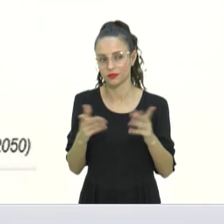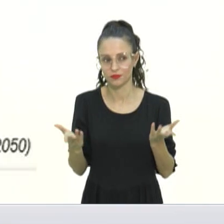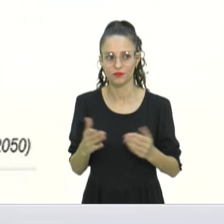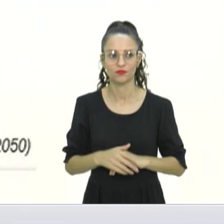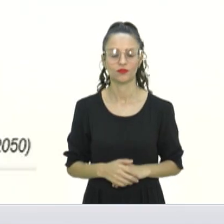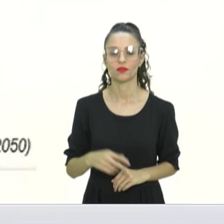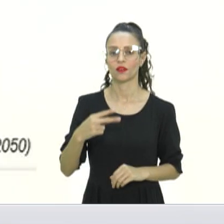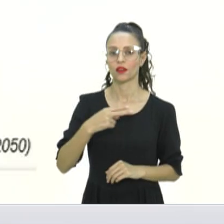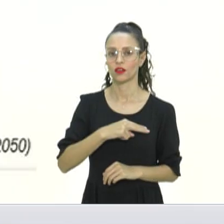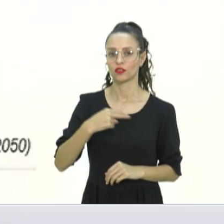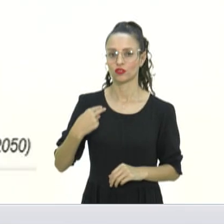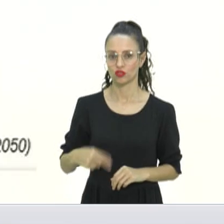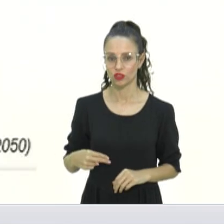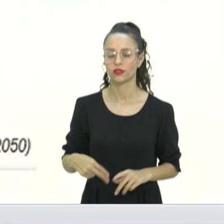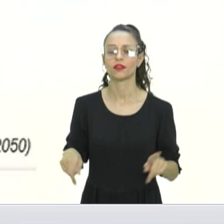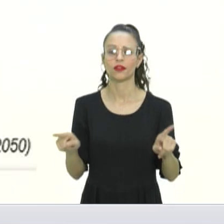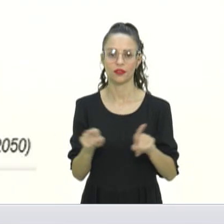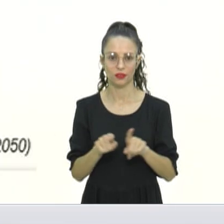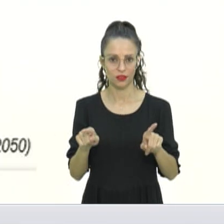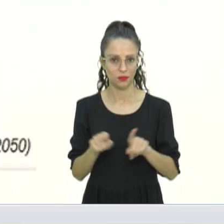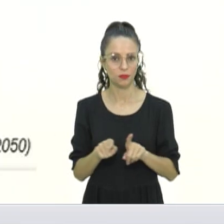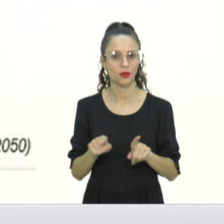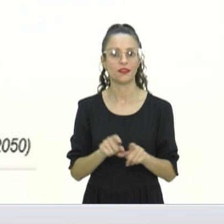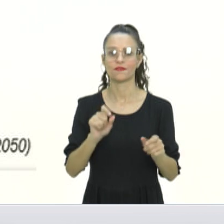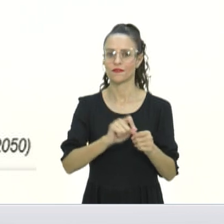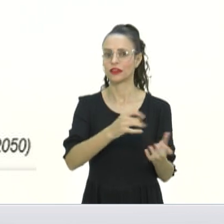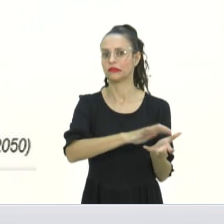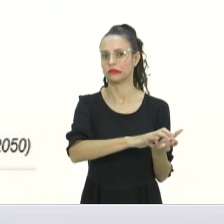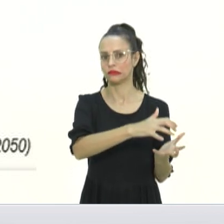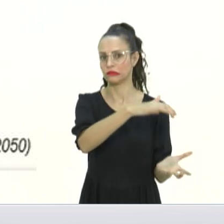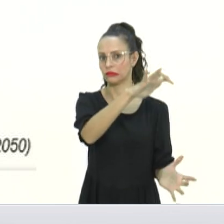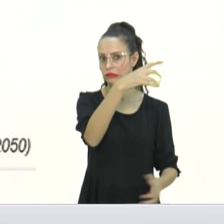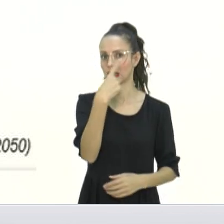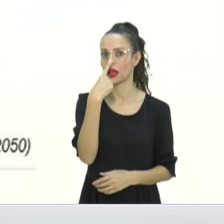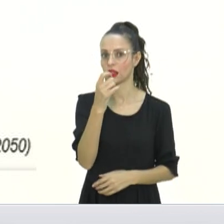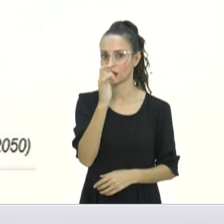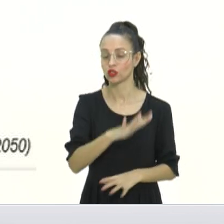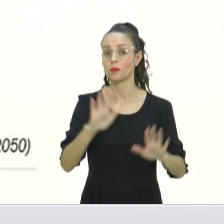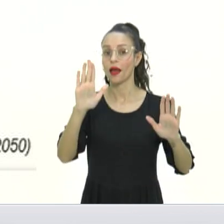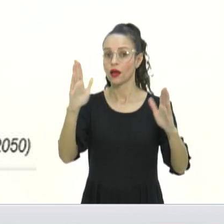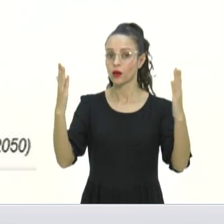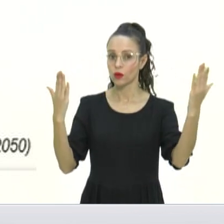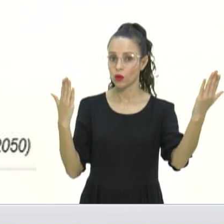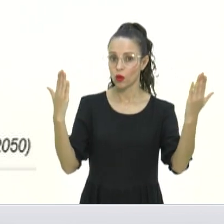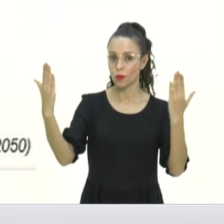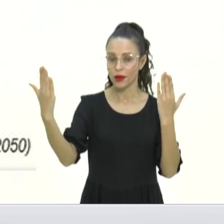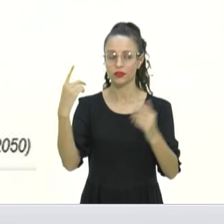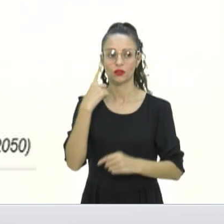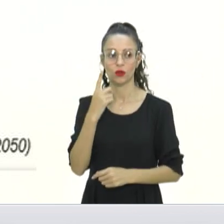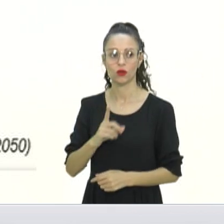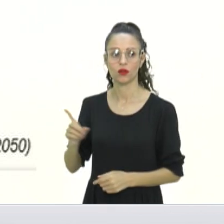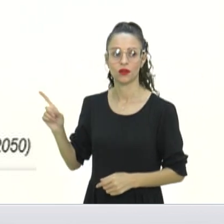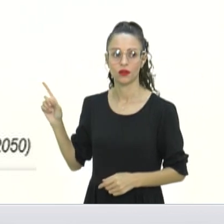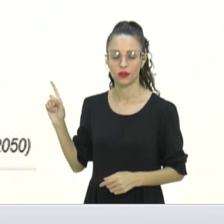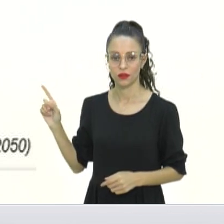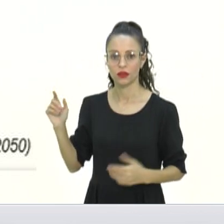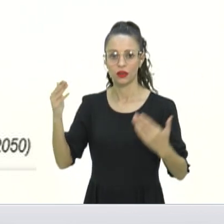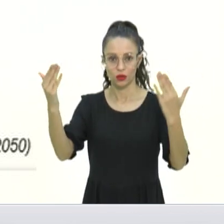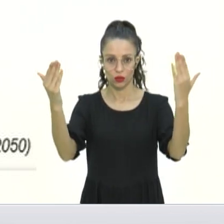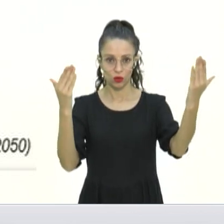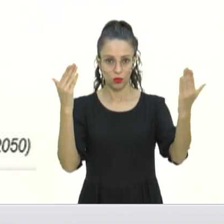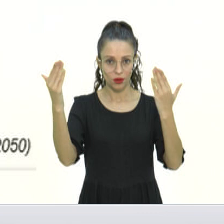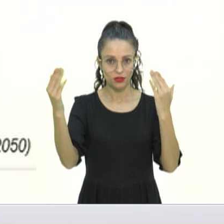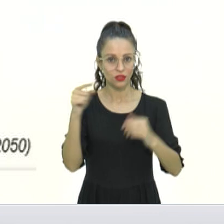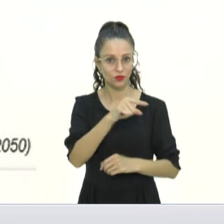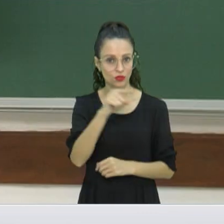A China também produz muito lixo. É claro que, em comparação, pessoal, em